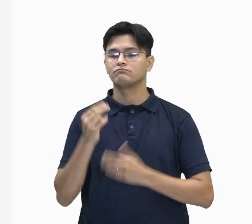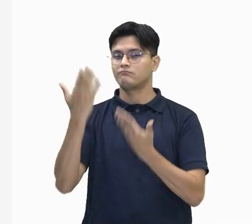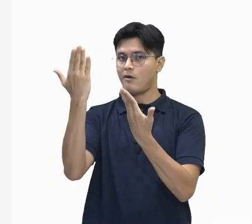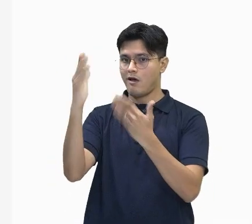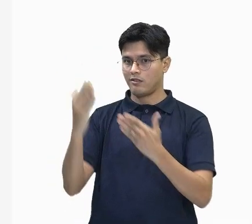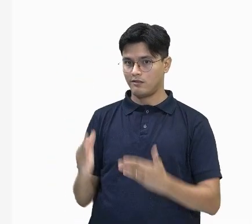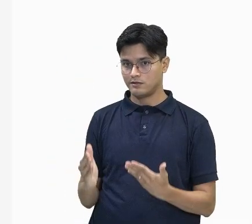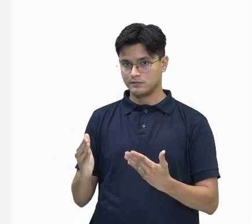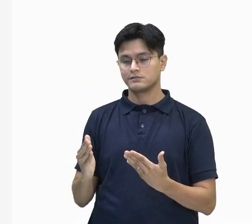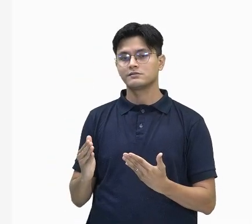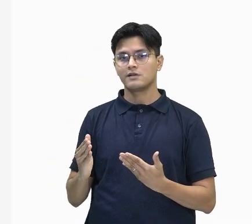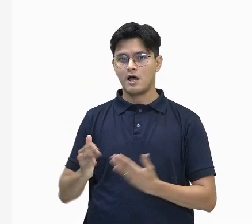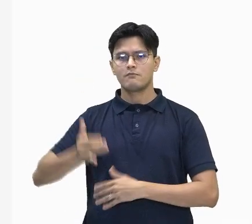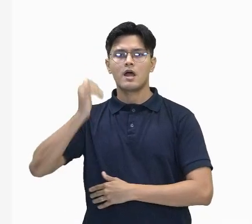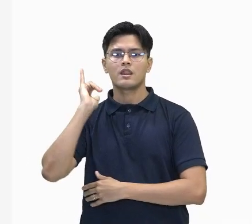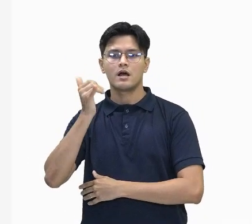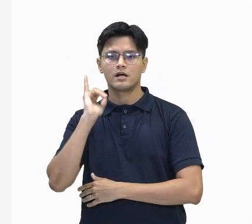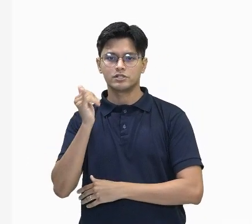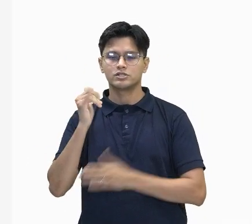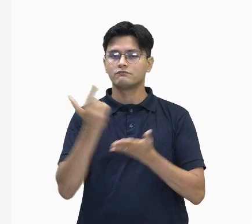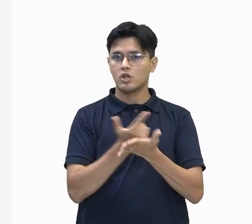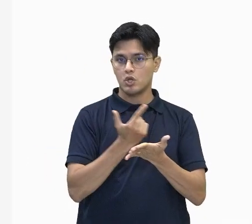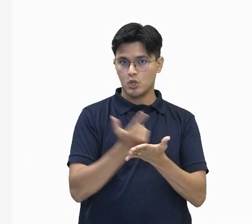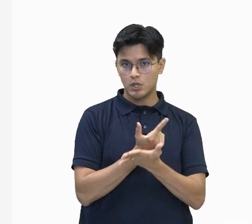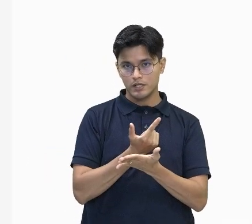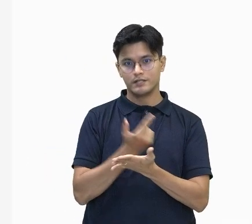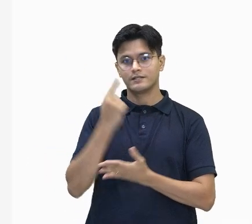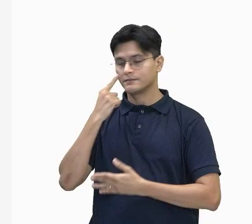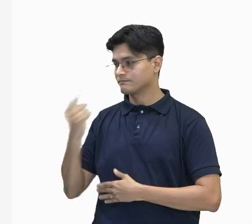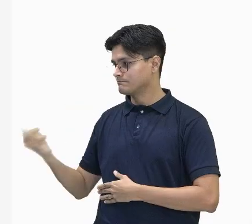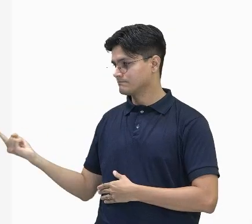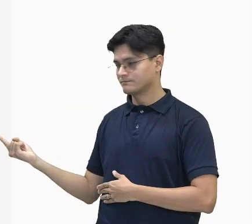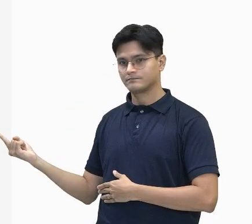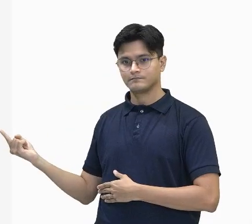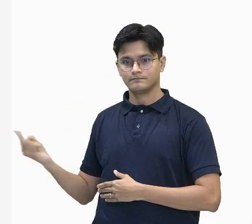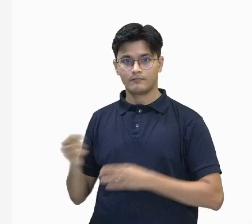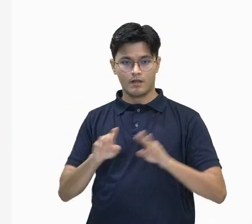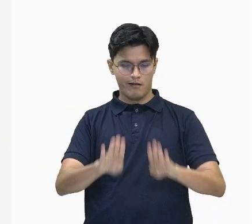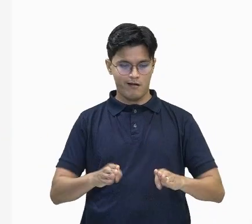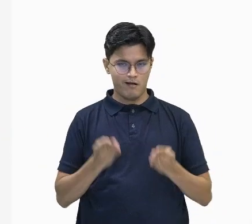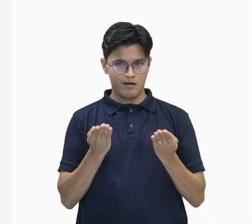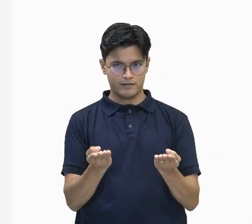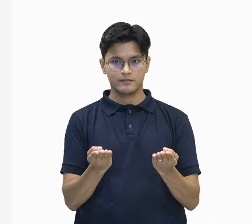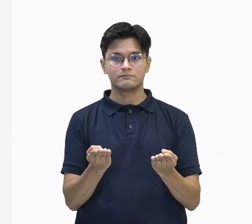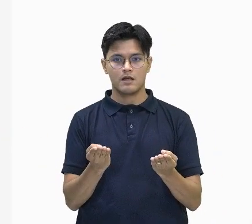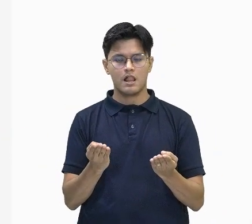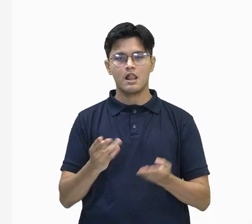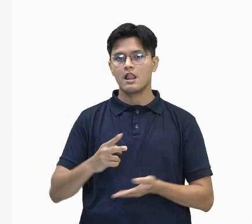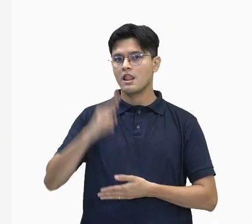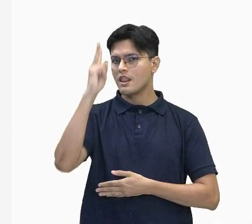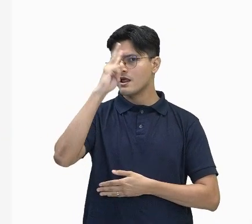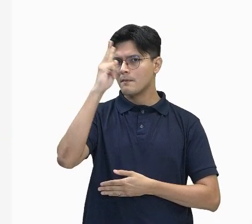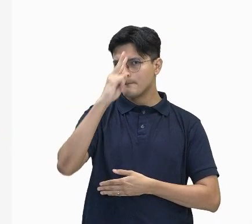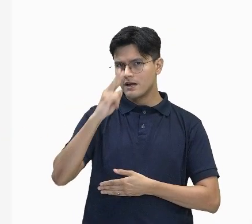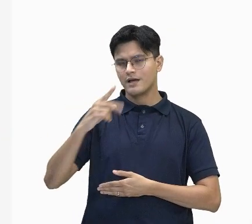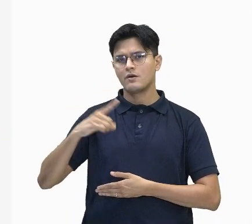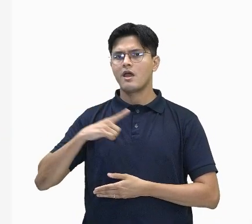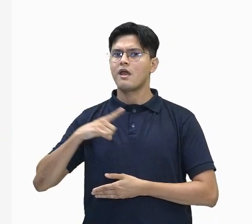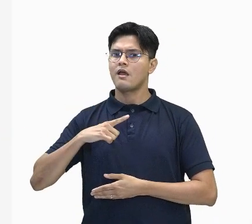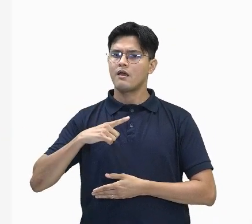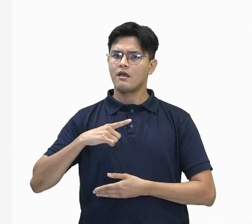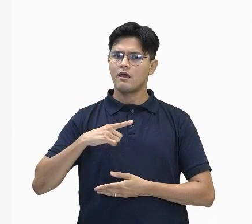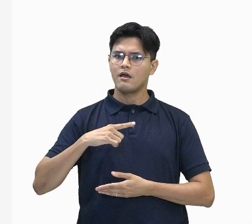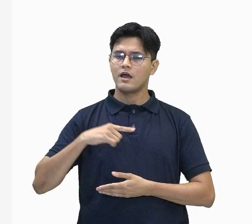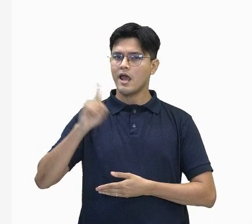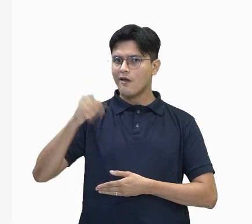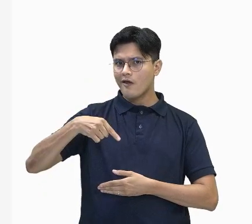da narrativa machadiana do conto A Cartomante. Lembrando que são vastas, uma obra vasta em termos